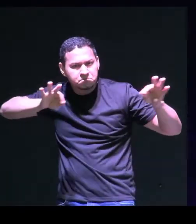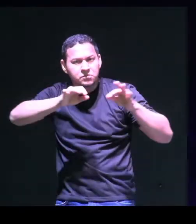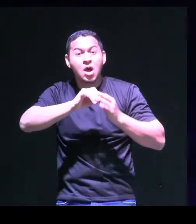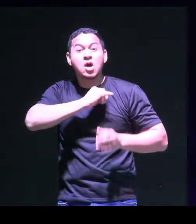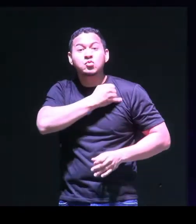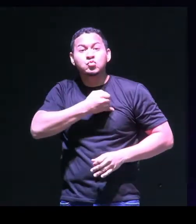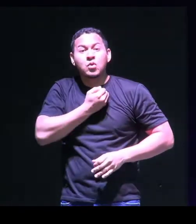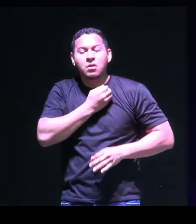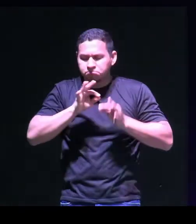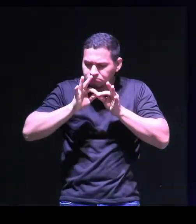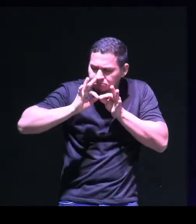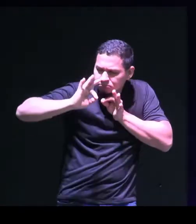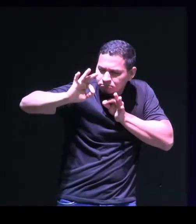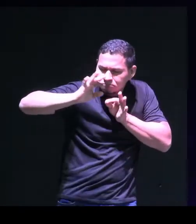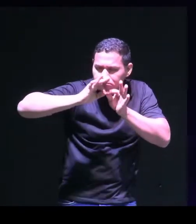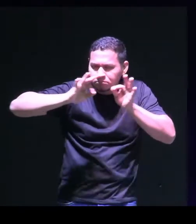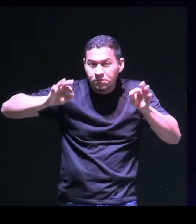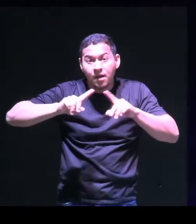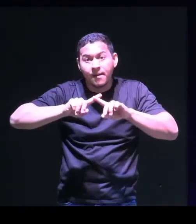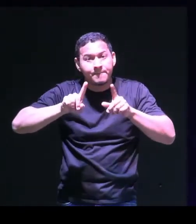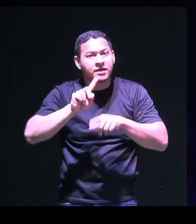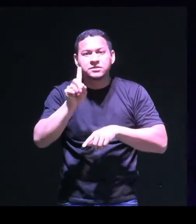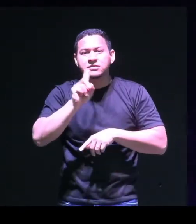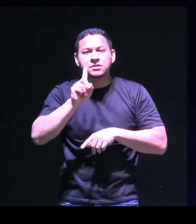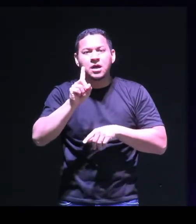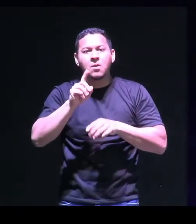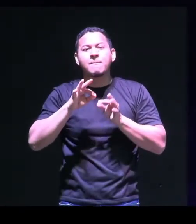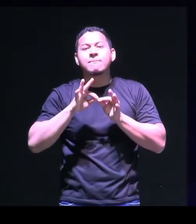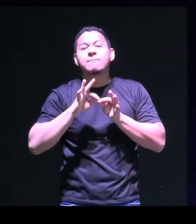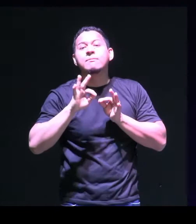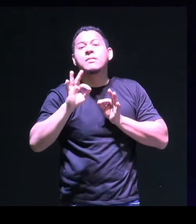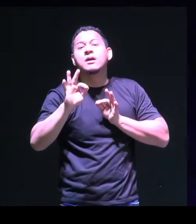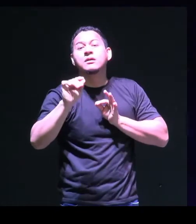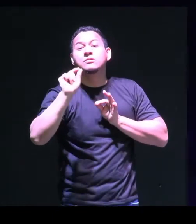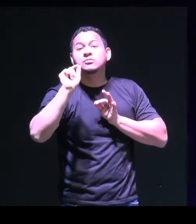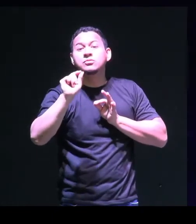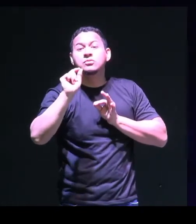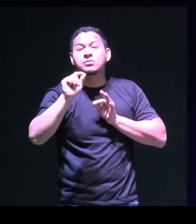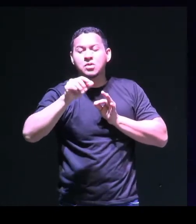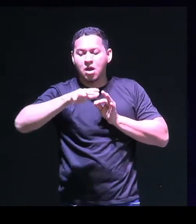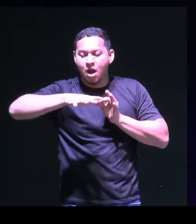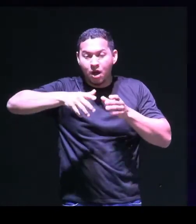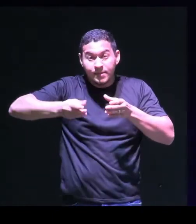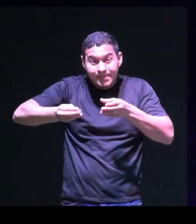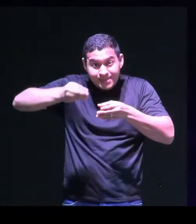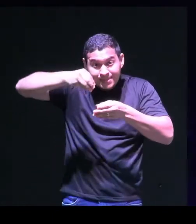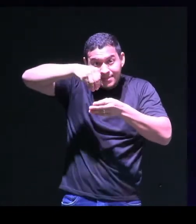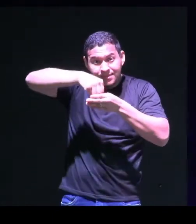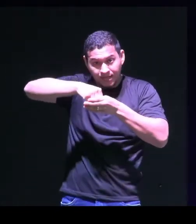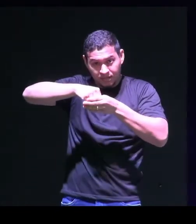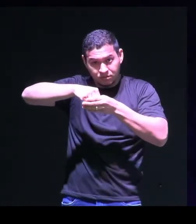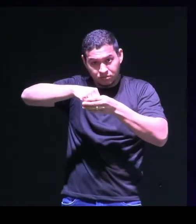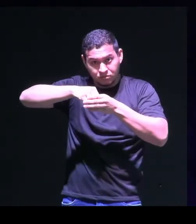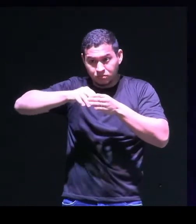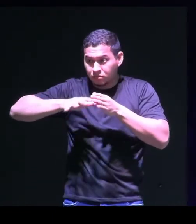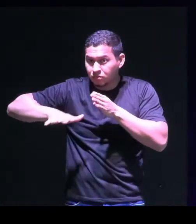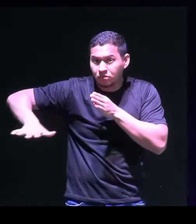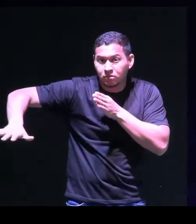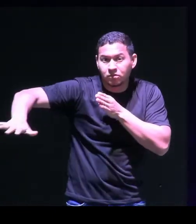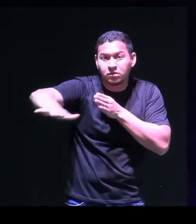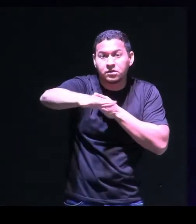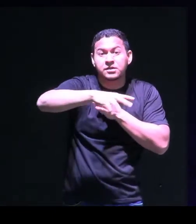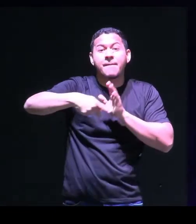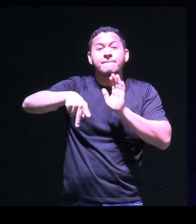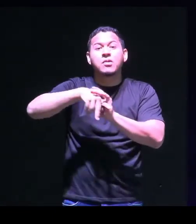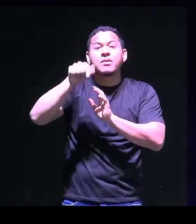santuário, tire as medidas. Mas não meça o pátio exterior, porque esse foi dado para os gentios.